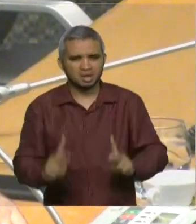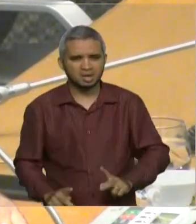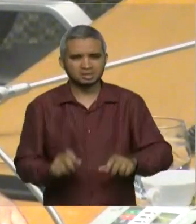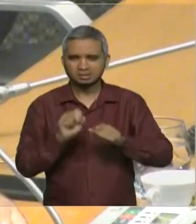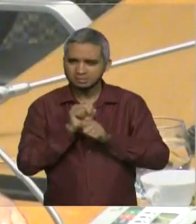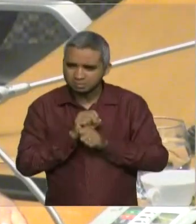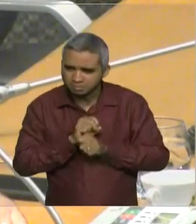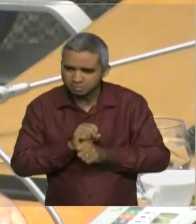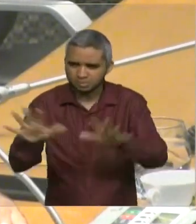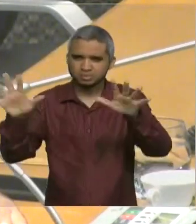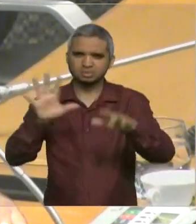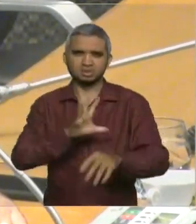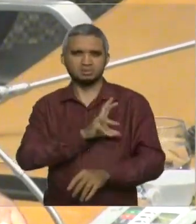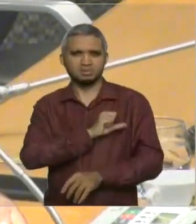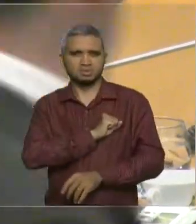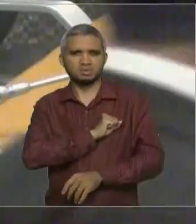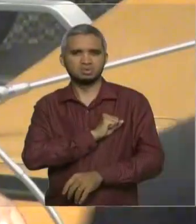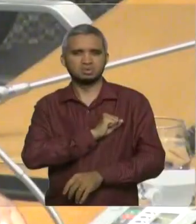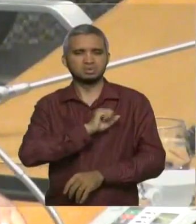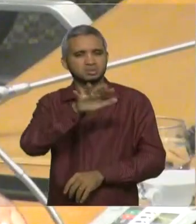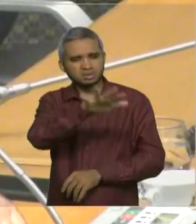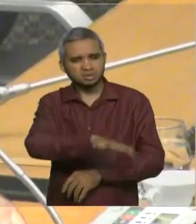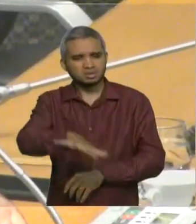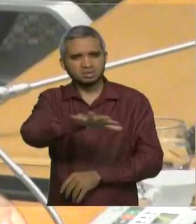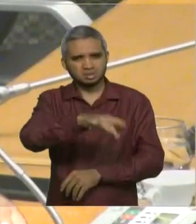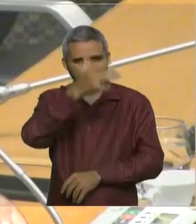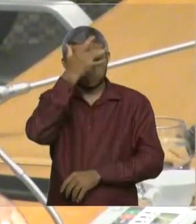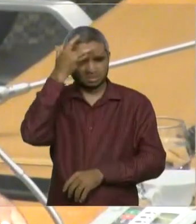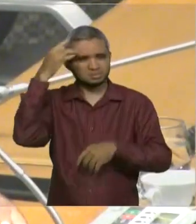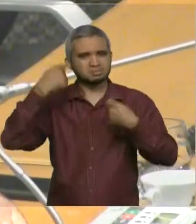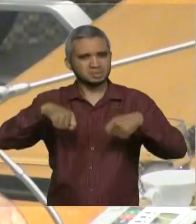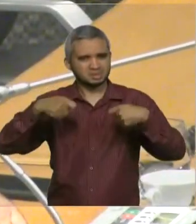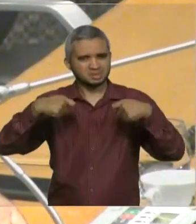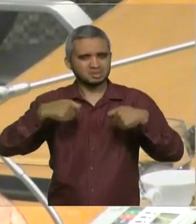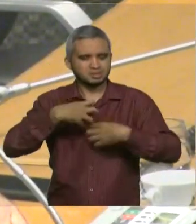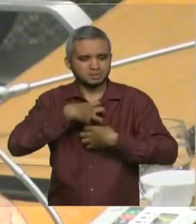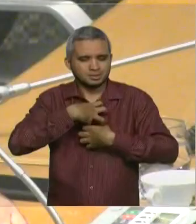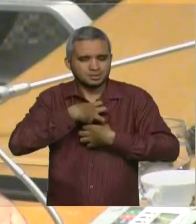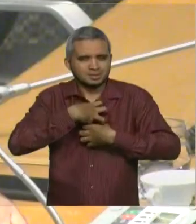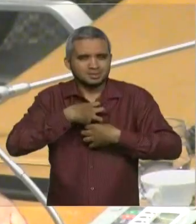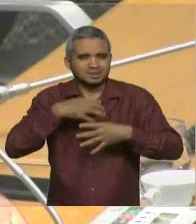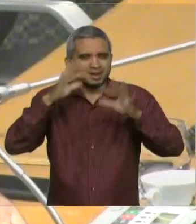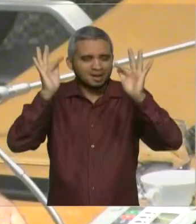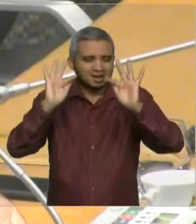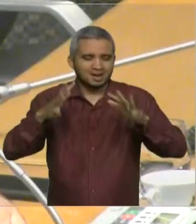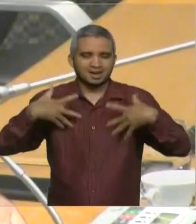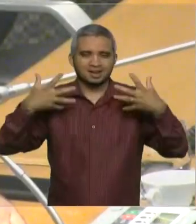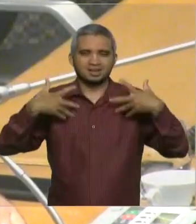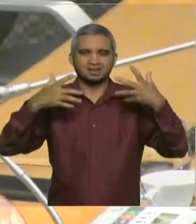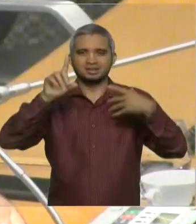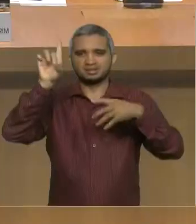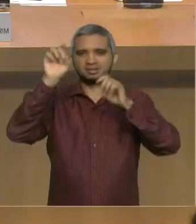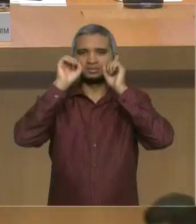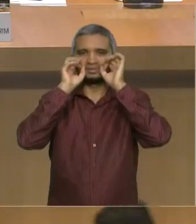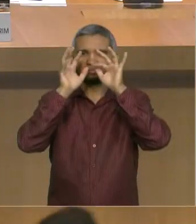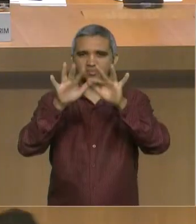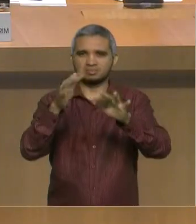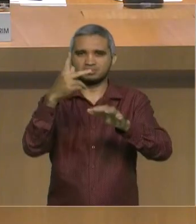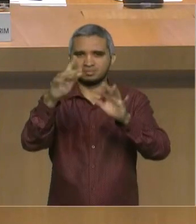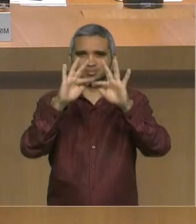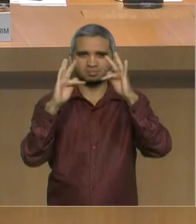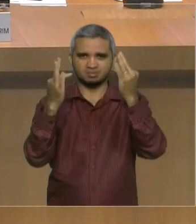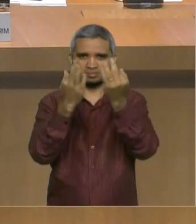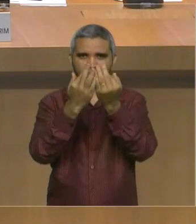disso, do que a senhora transmite. Que Deus abençoe a senhora e toda a sua família. Obrigado. Deputado Roberto